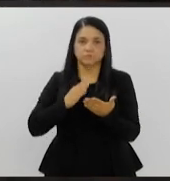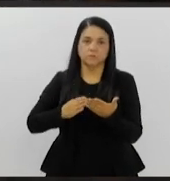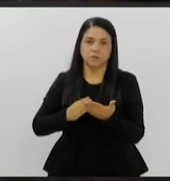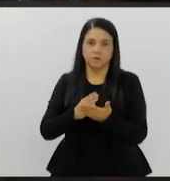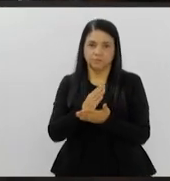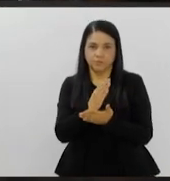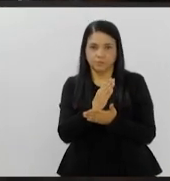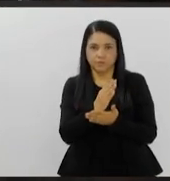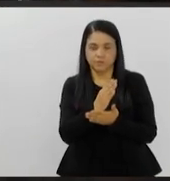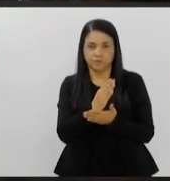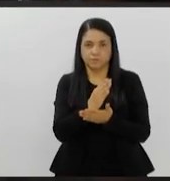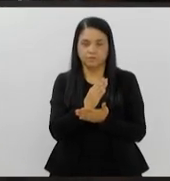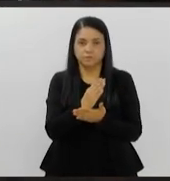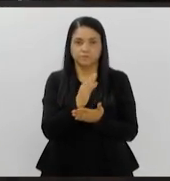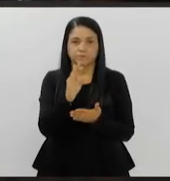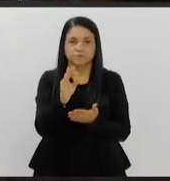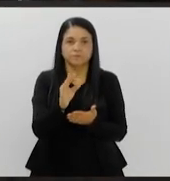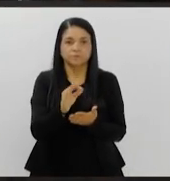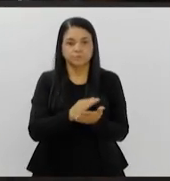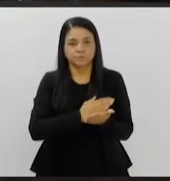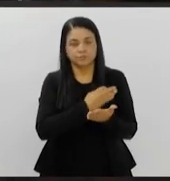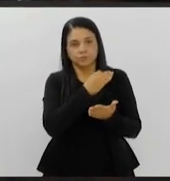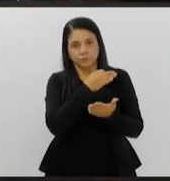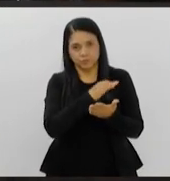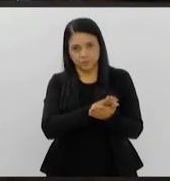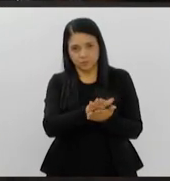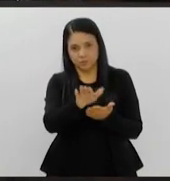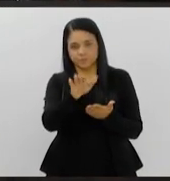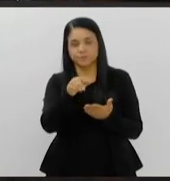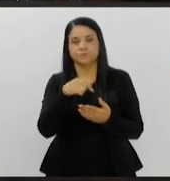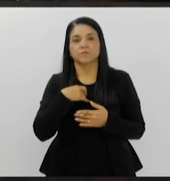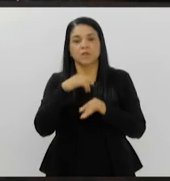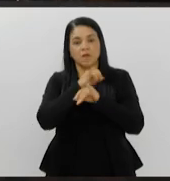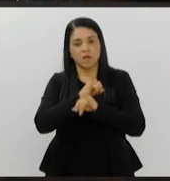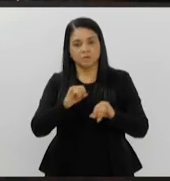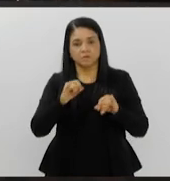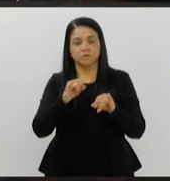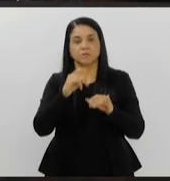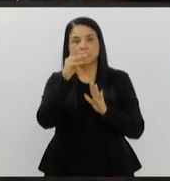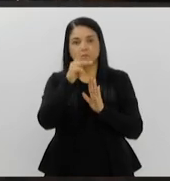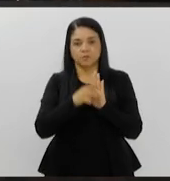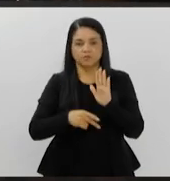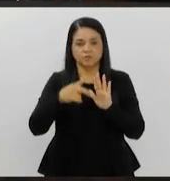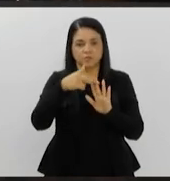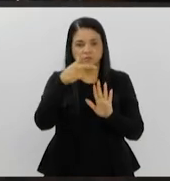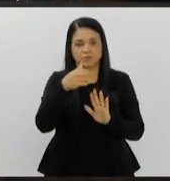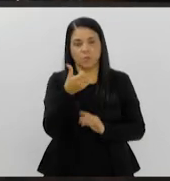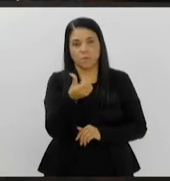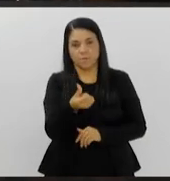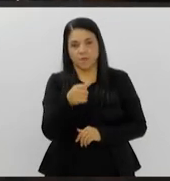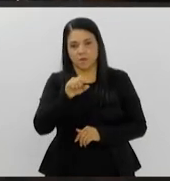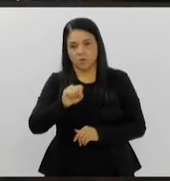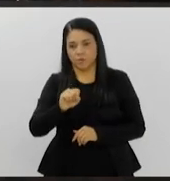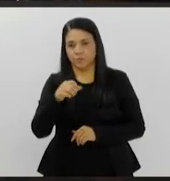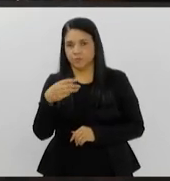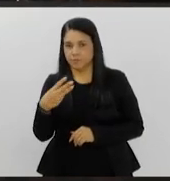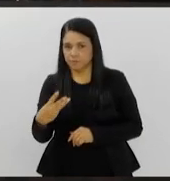estão. Aprovado vai a promulgação. Anuncio. Projeto de resolução